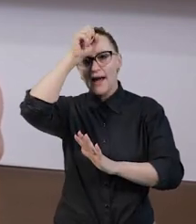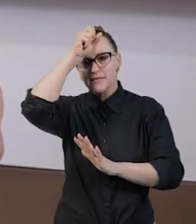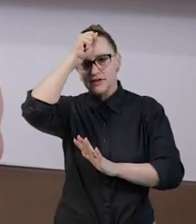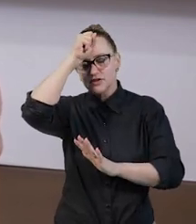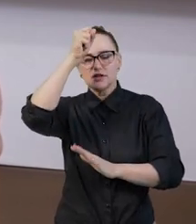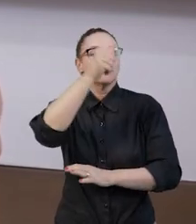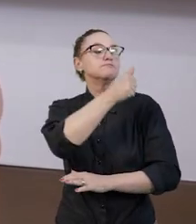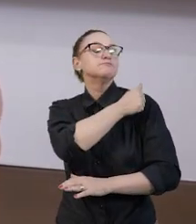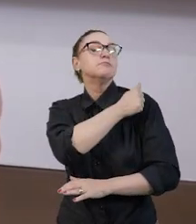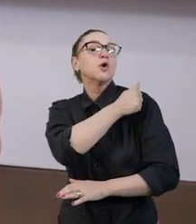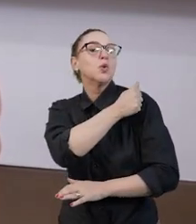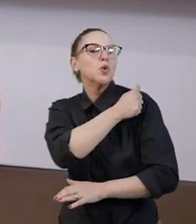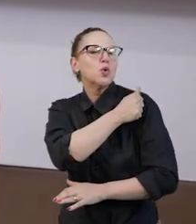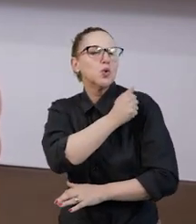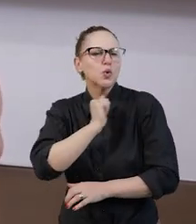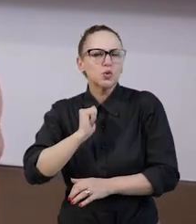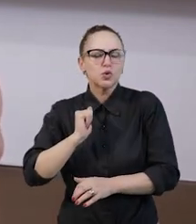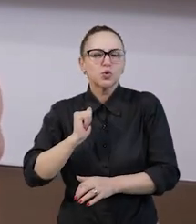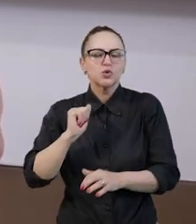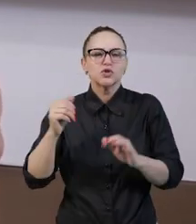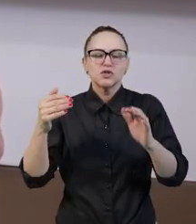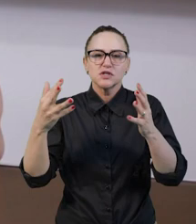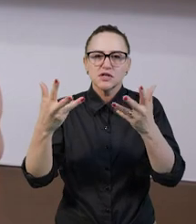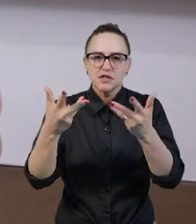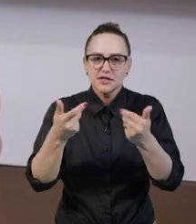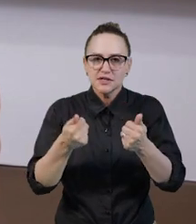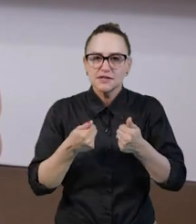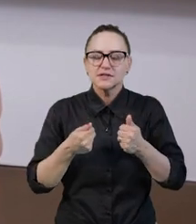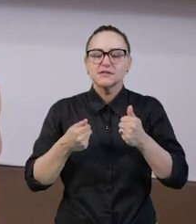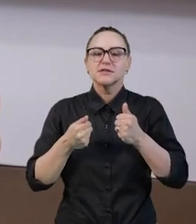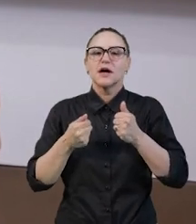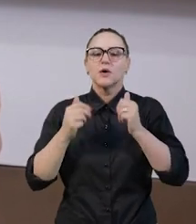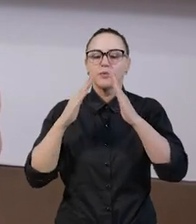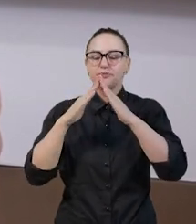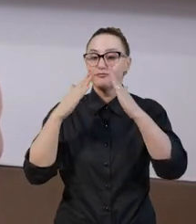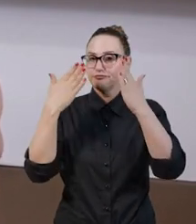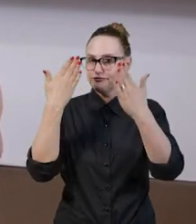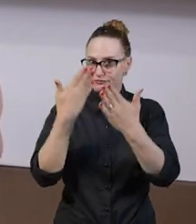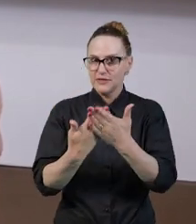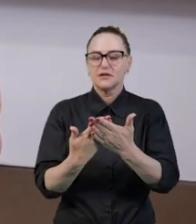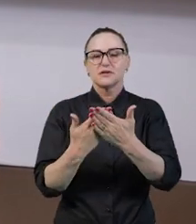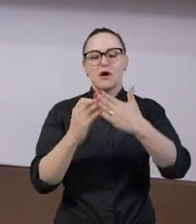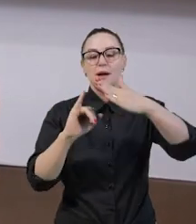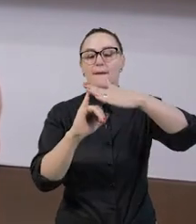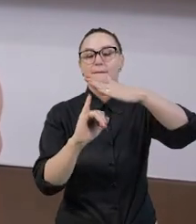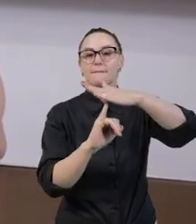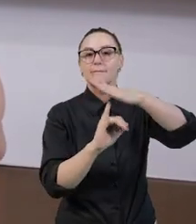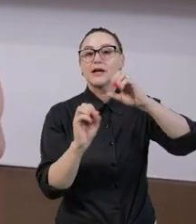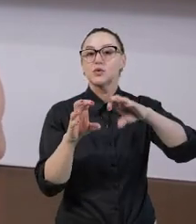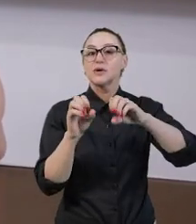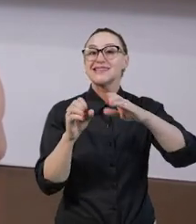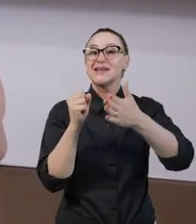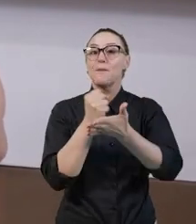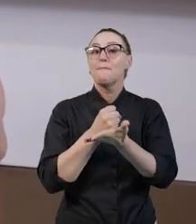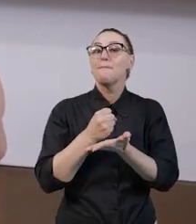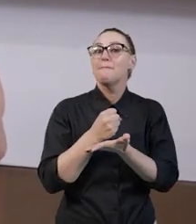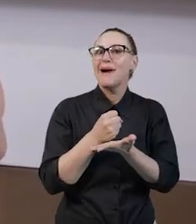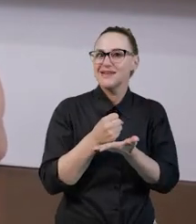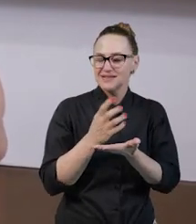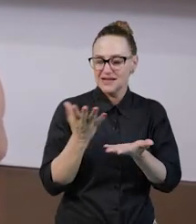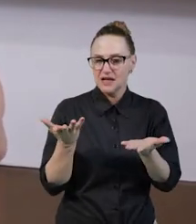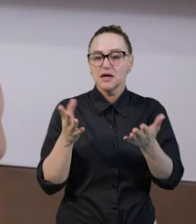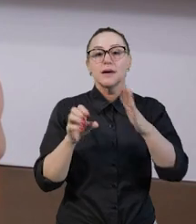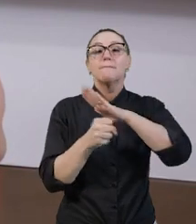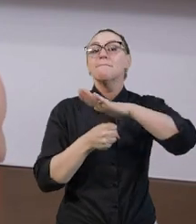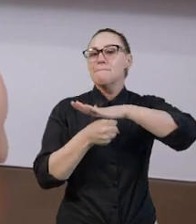e alunas que frequentam as instituições escolares na nossa Educação Básica e também nas outras modalidades